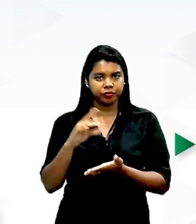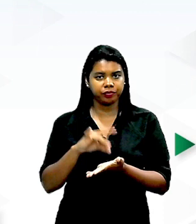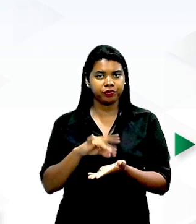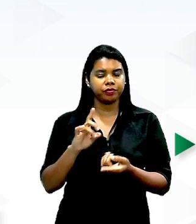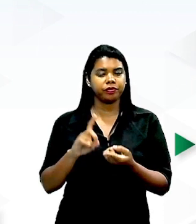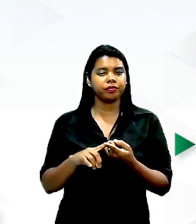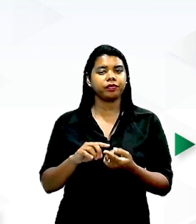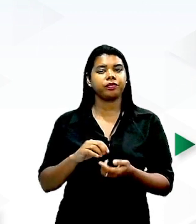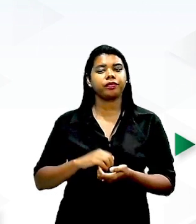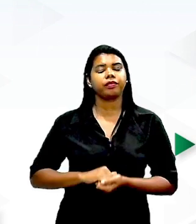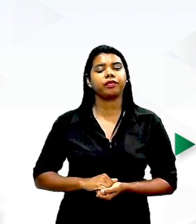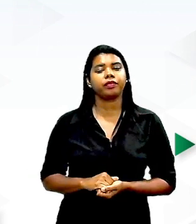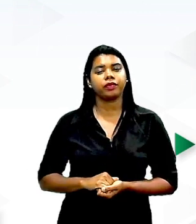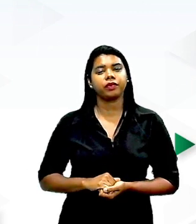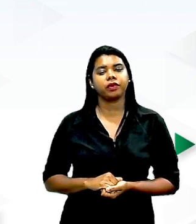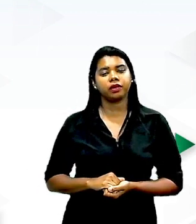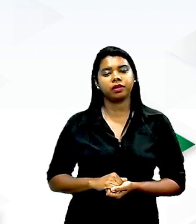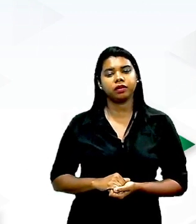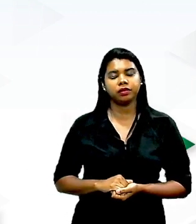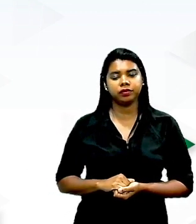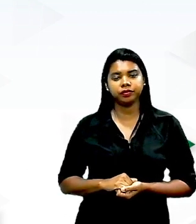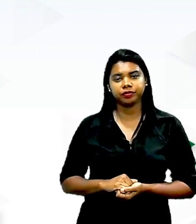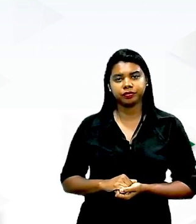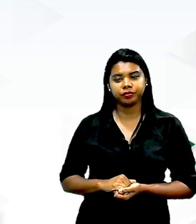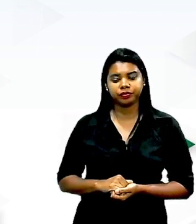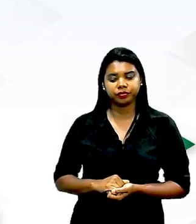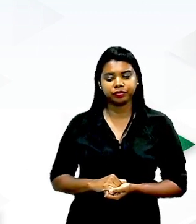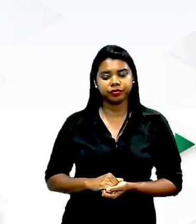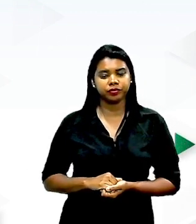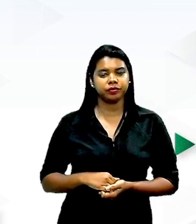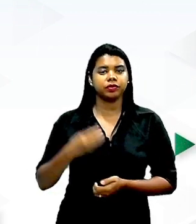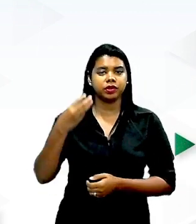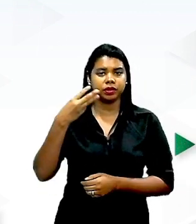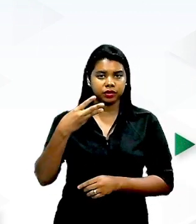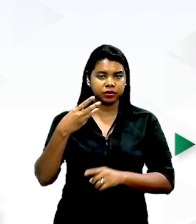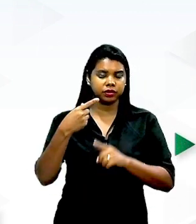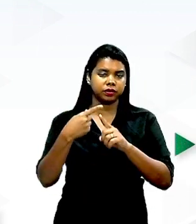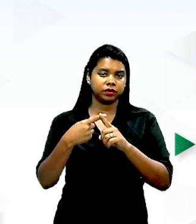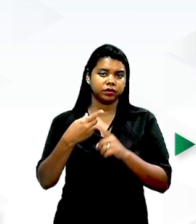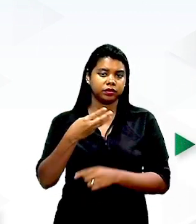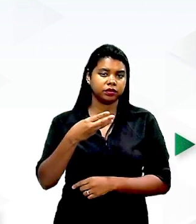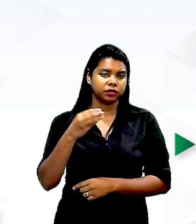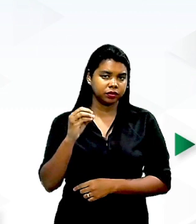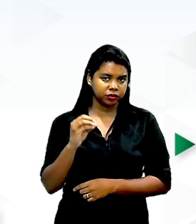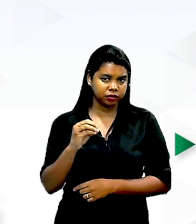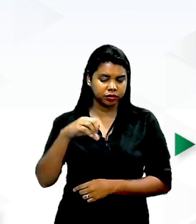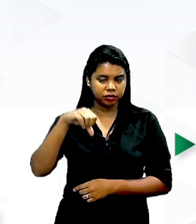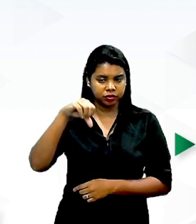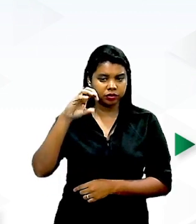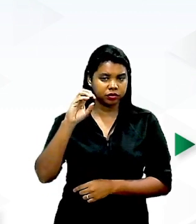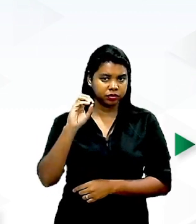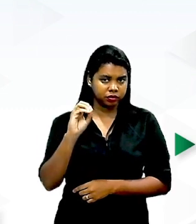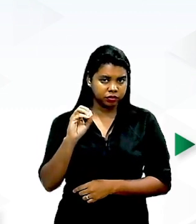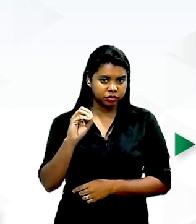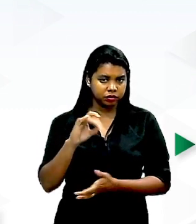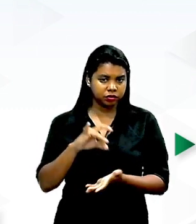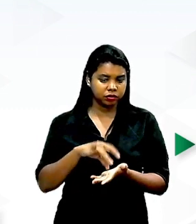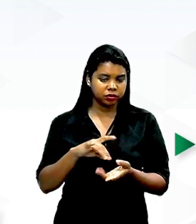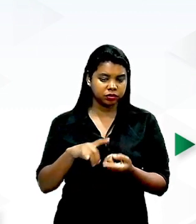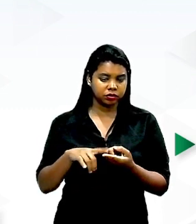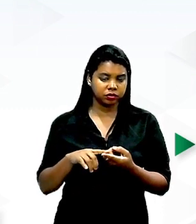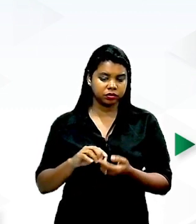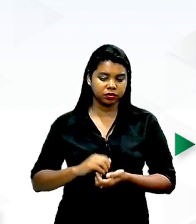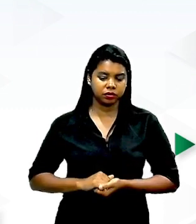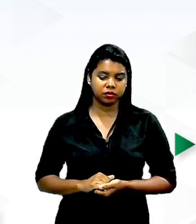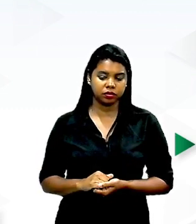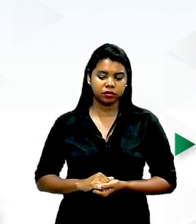vale 30 graus. O 3x vai valer 3 vezes 30 graus, que vai dar 90. Olha que legal, isso é um